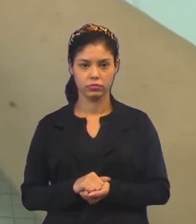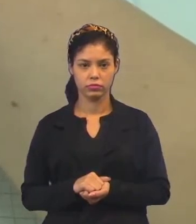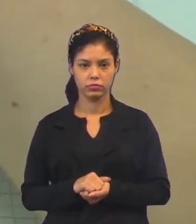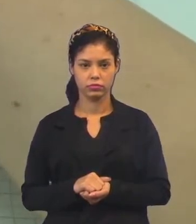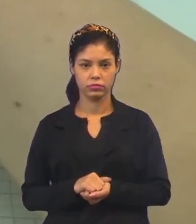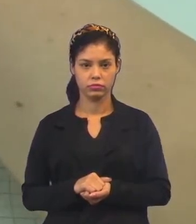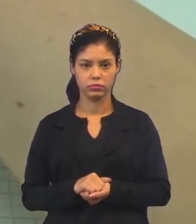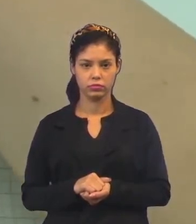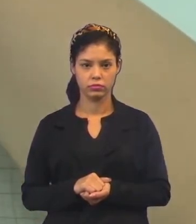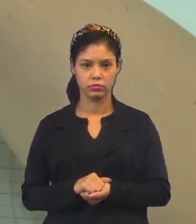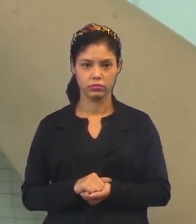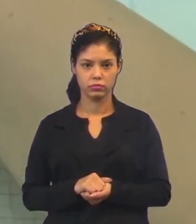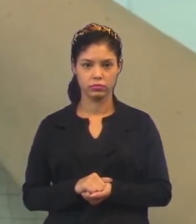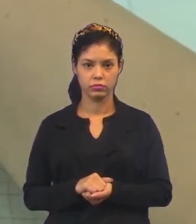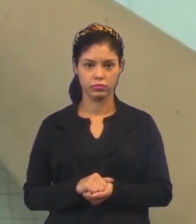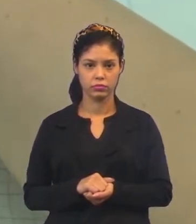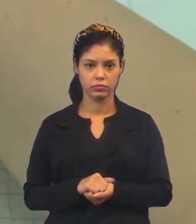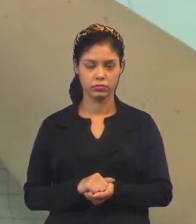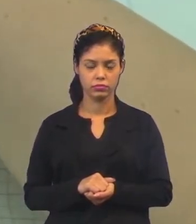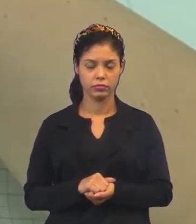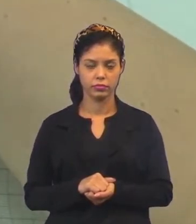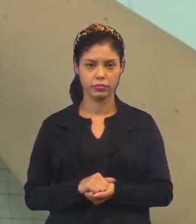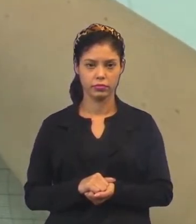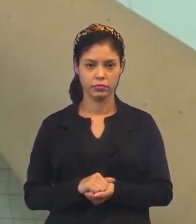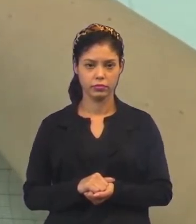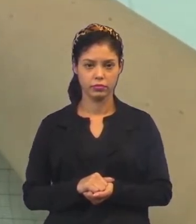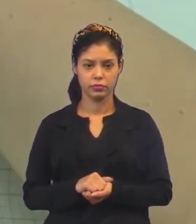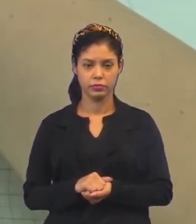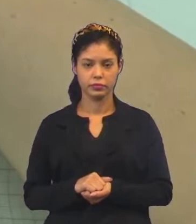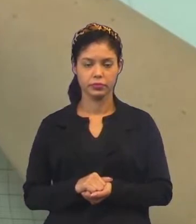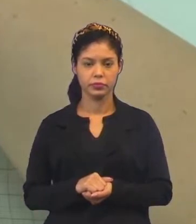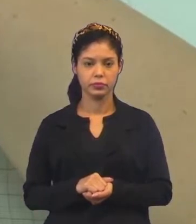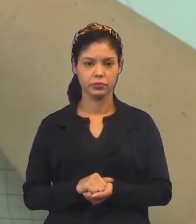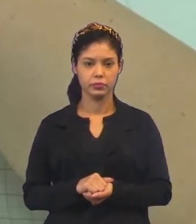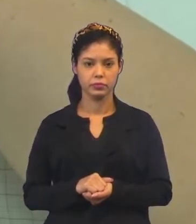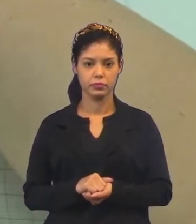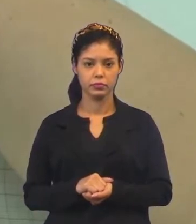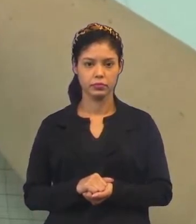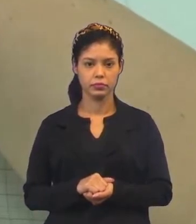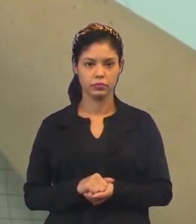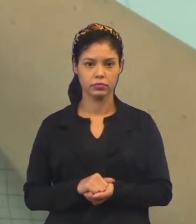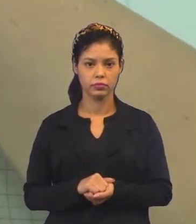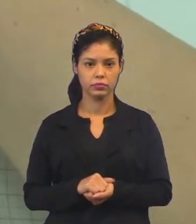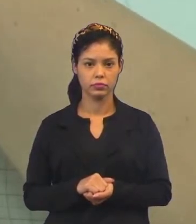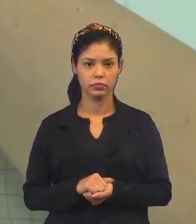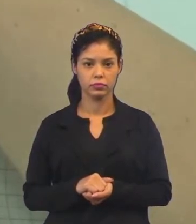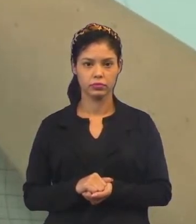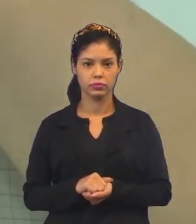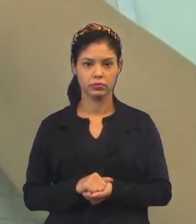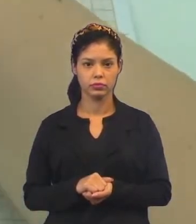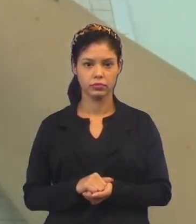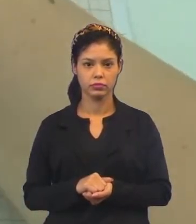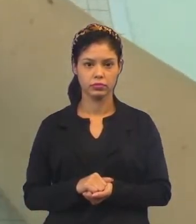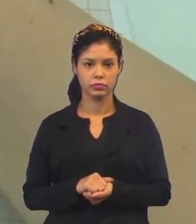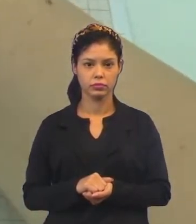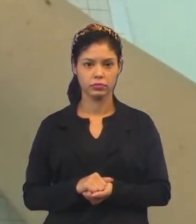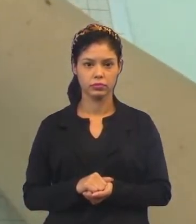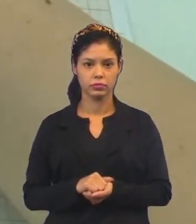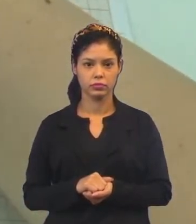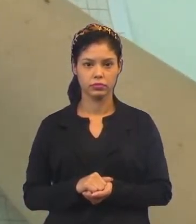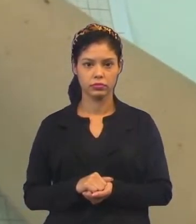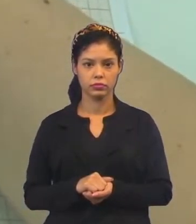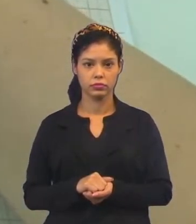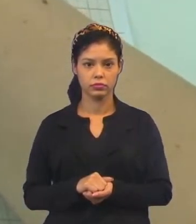Um quadradinho acima. Vou usar um na lateral e 2 para baixo.